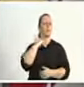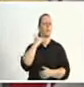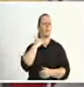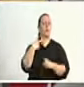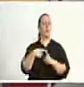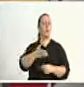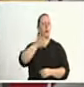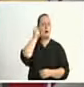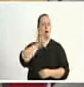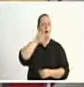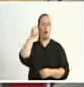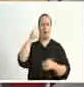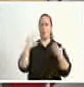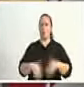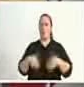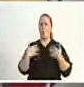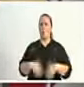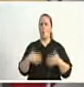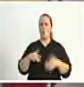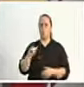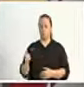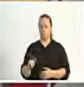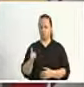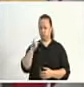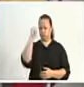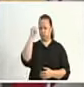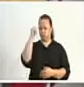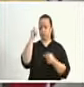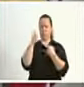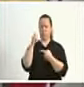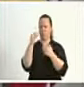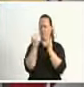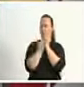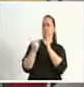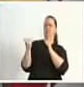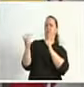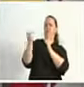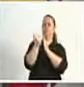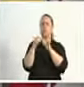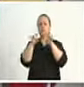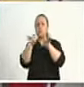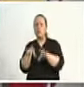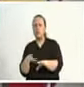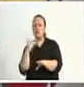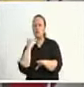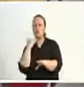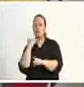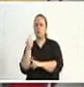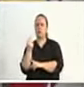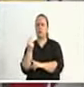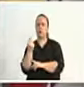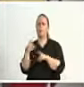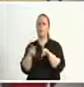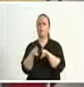com o Brasil. Os juros abusivos, a remuneração da sobra de caixa dos bancos, as operações de